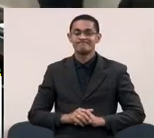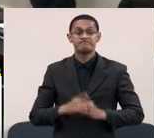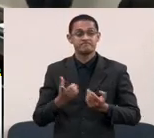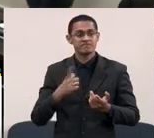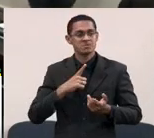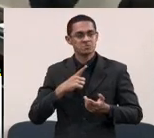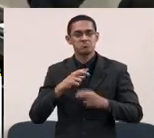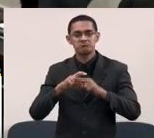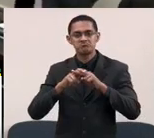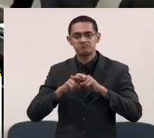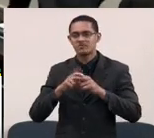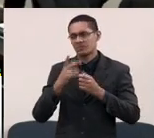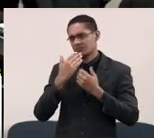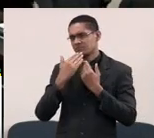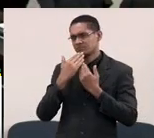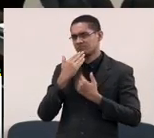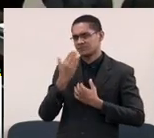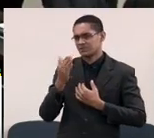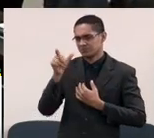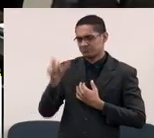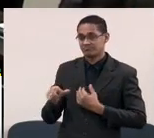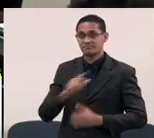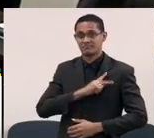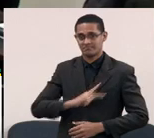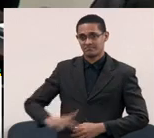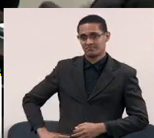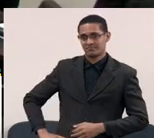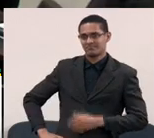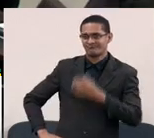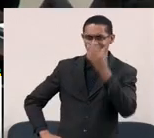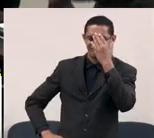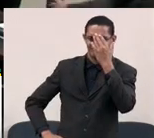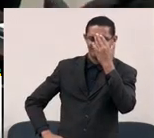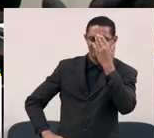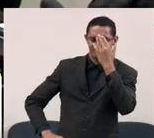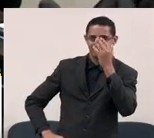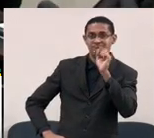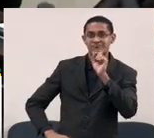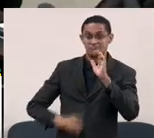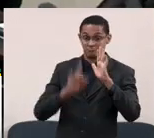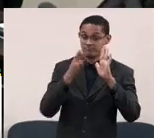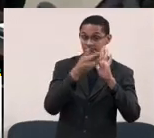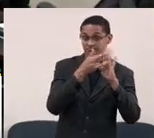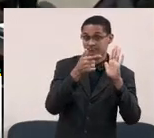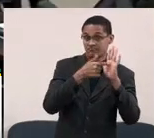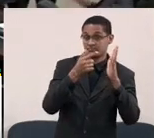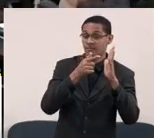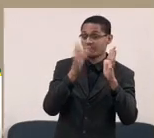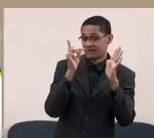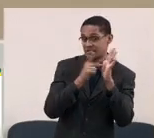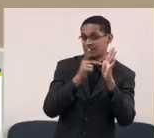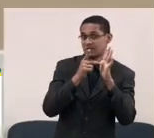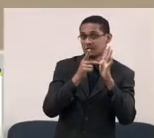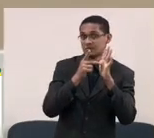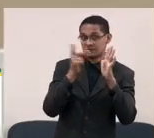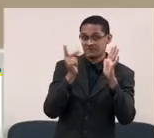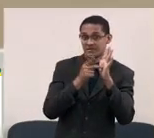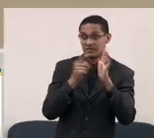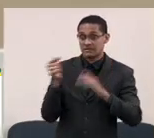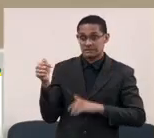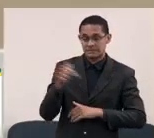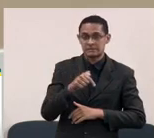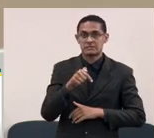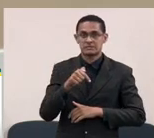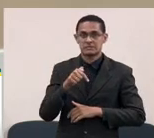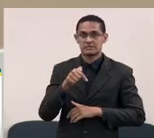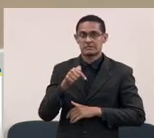pedir permissão ao presidente dessa casa, eu sei que o regimento é claro, que nós não podemos estar aqui sem